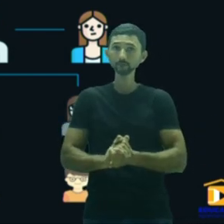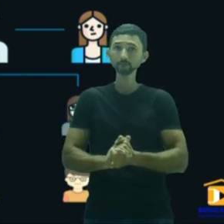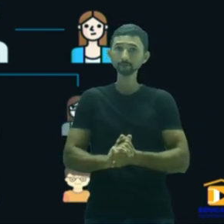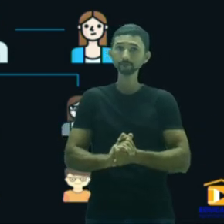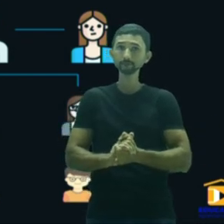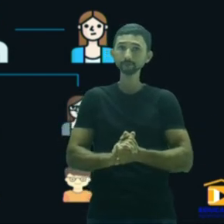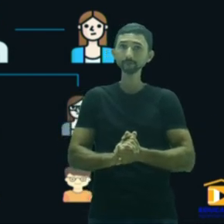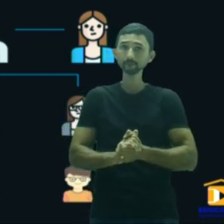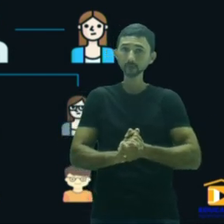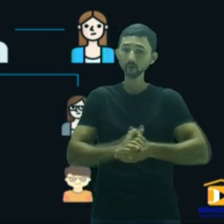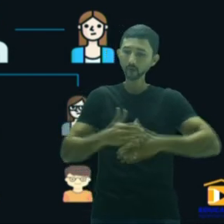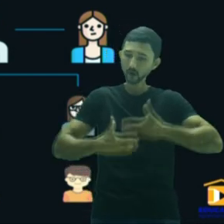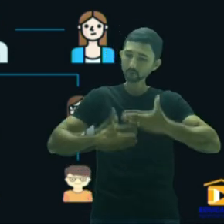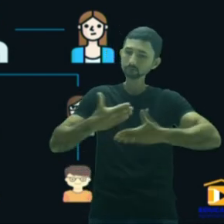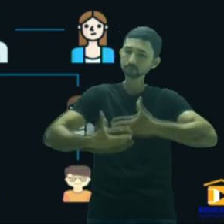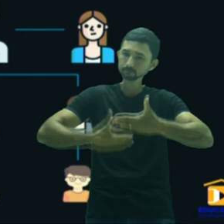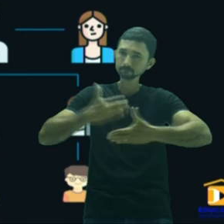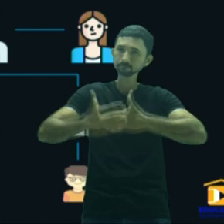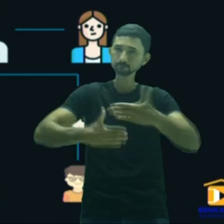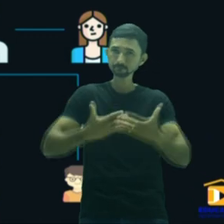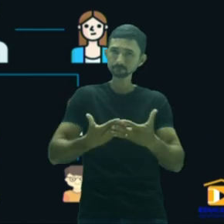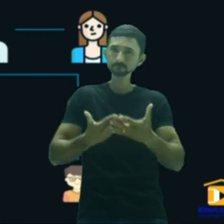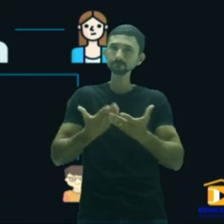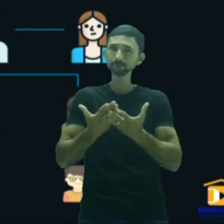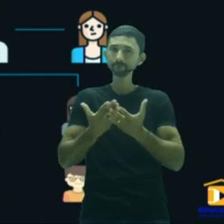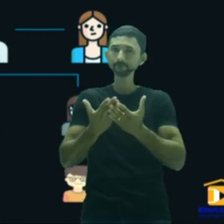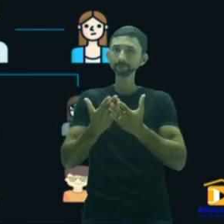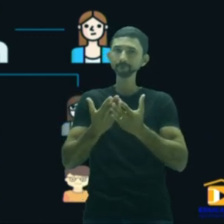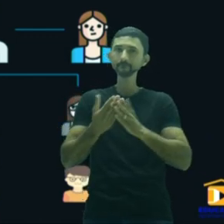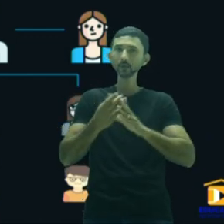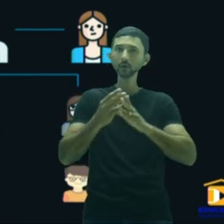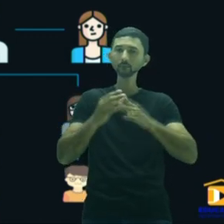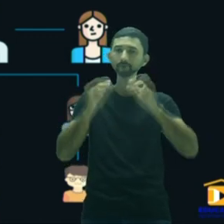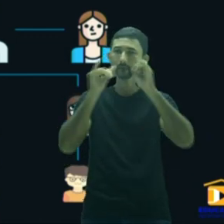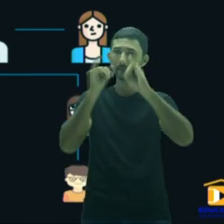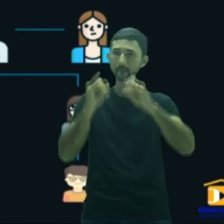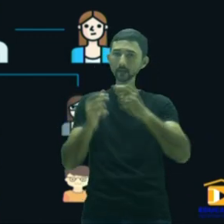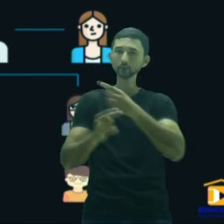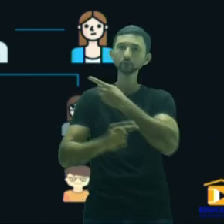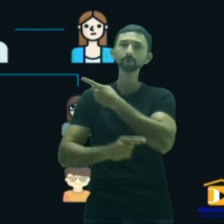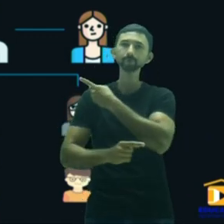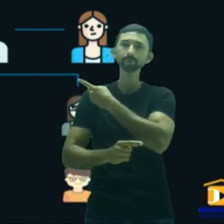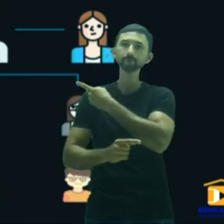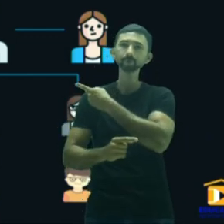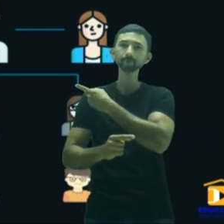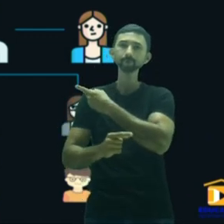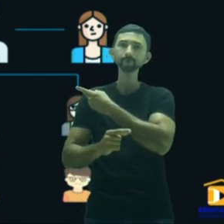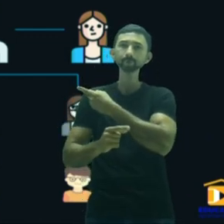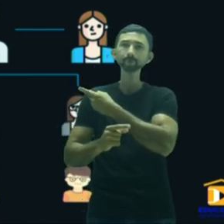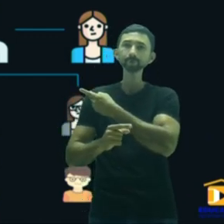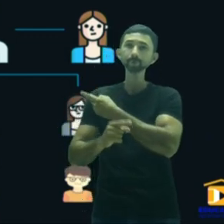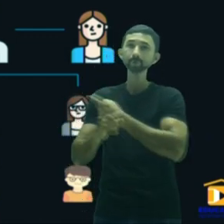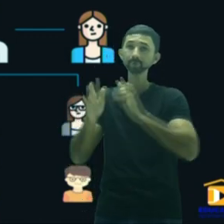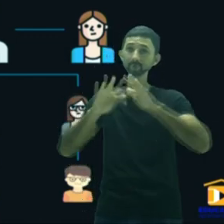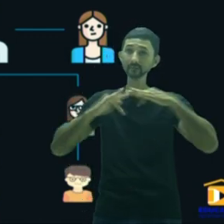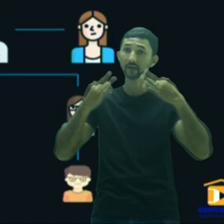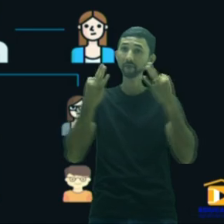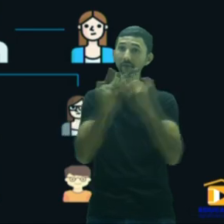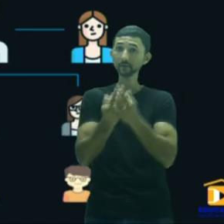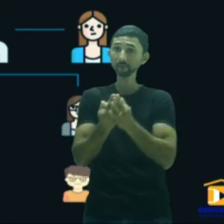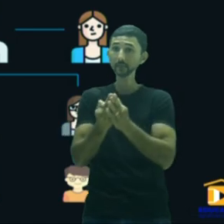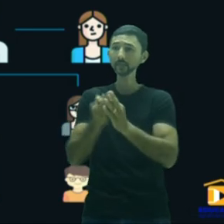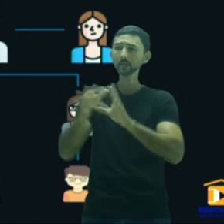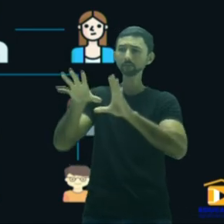uma representação, uma simbologia, tá? É relacionada aí a alguma característica que você